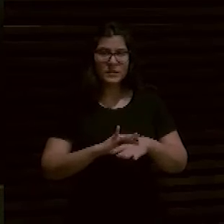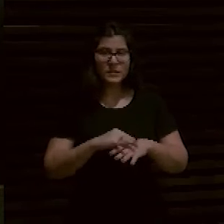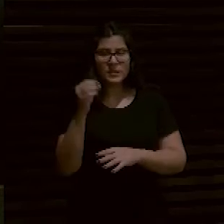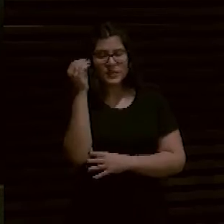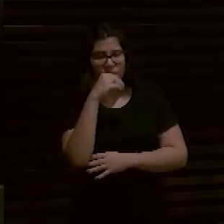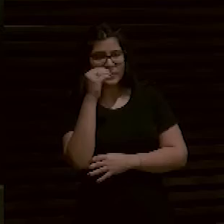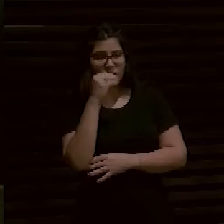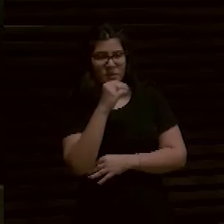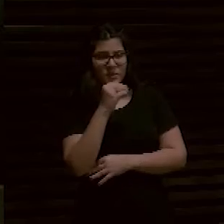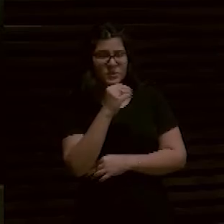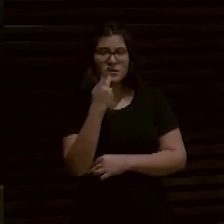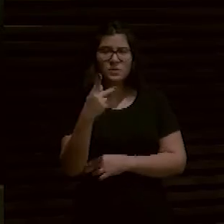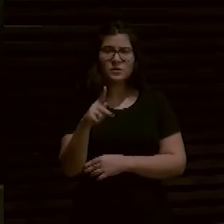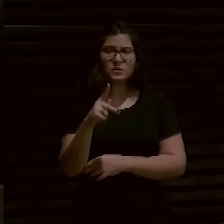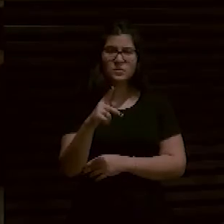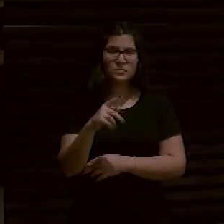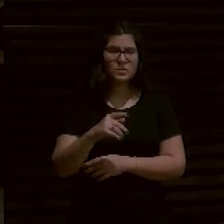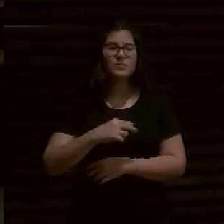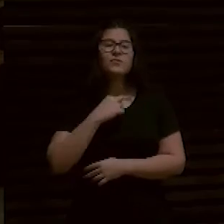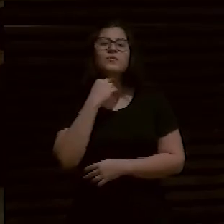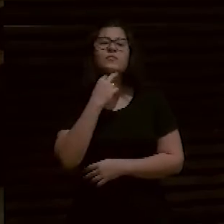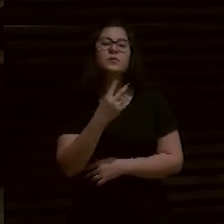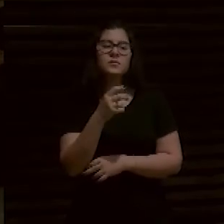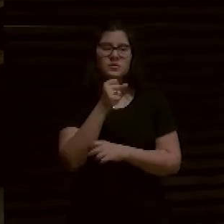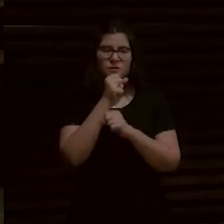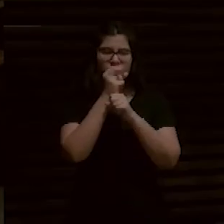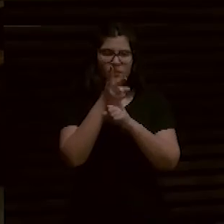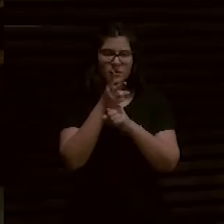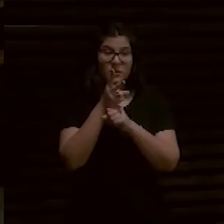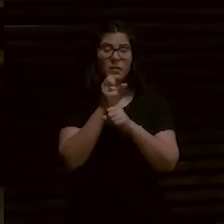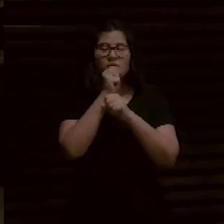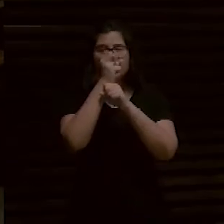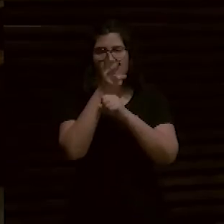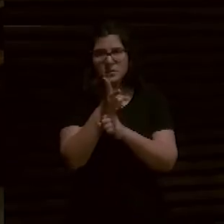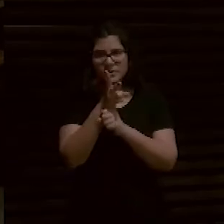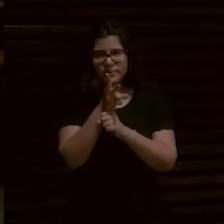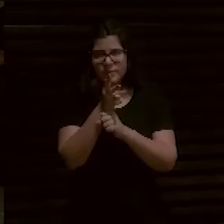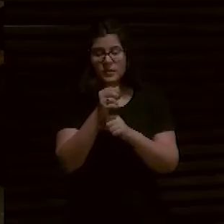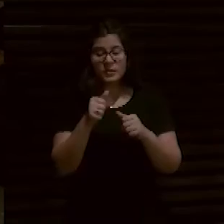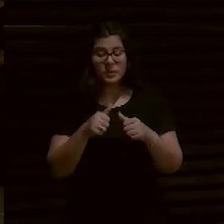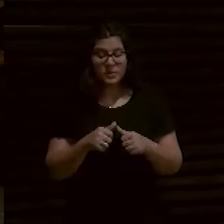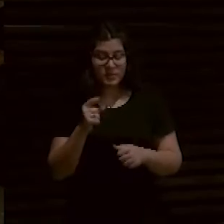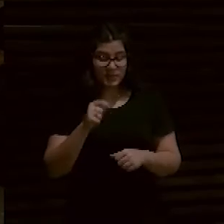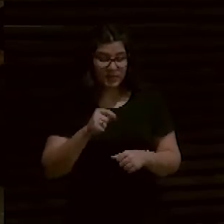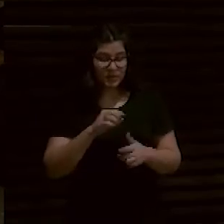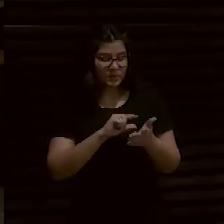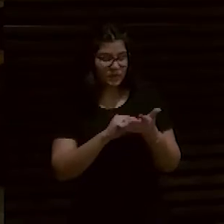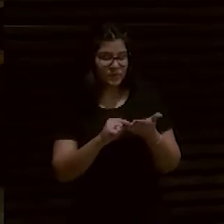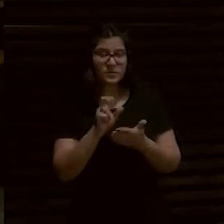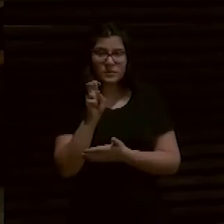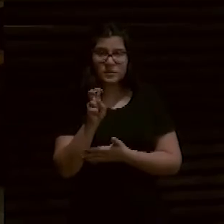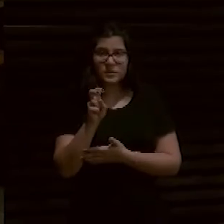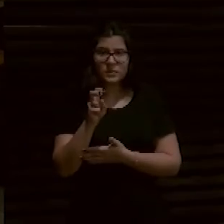frágil a sua força. Por quê? Porque aqui no verso 5, maldito o homem, a